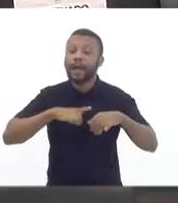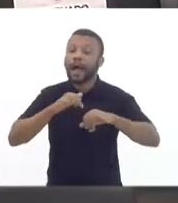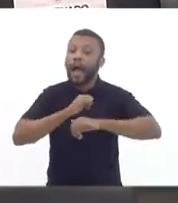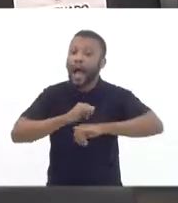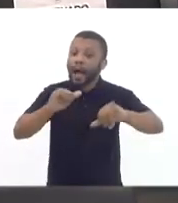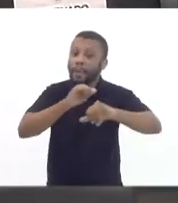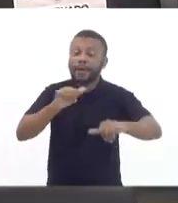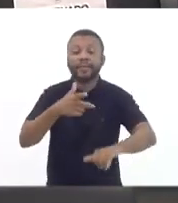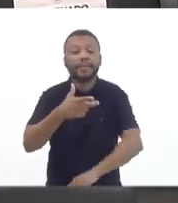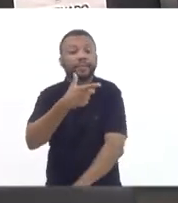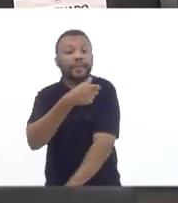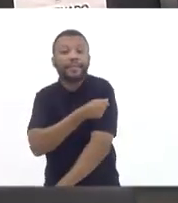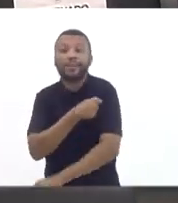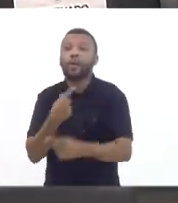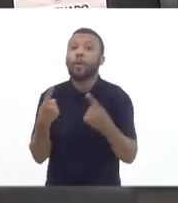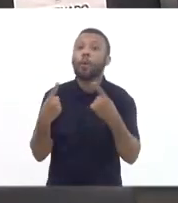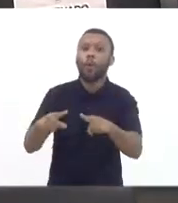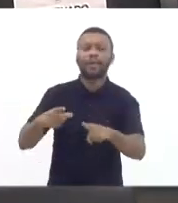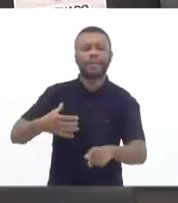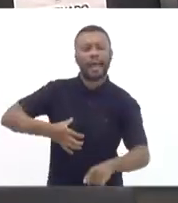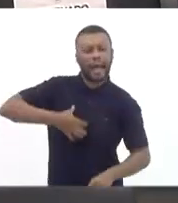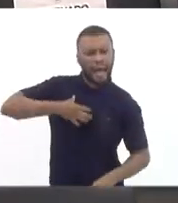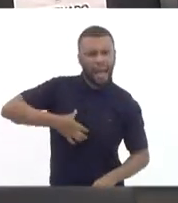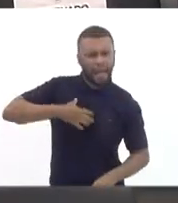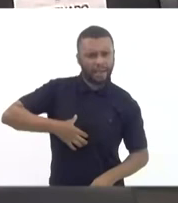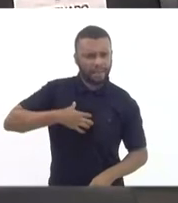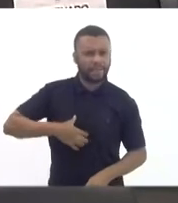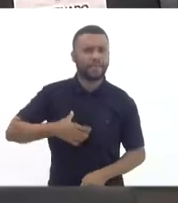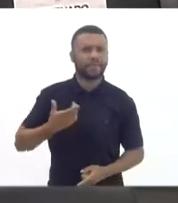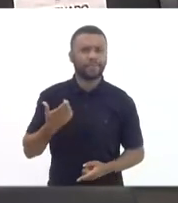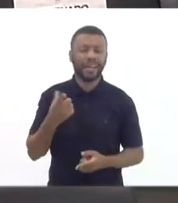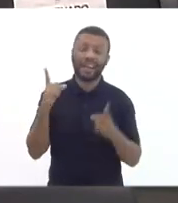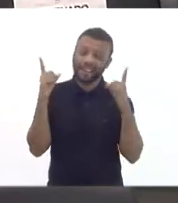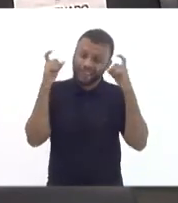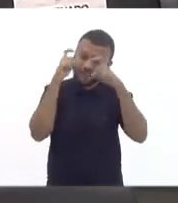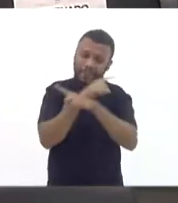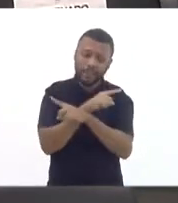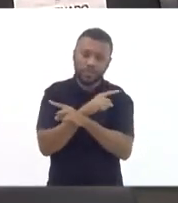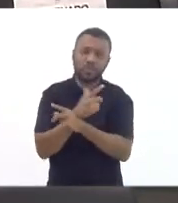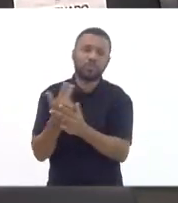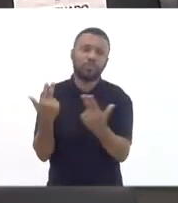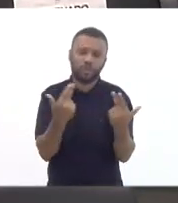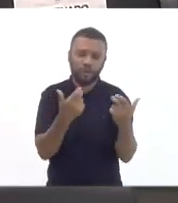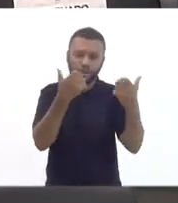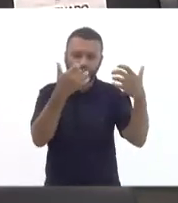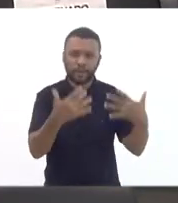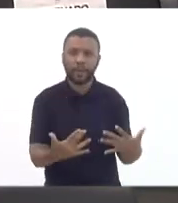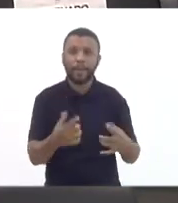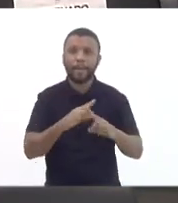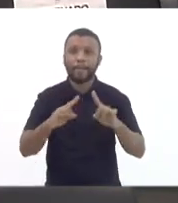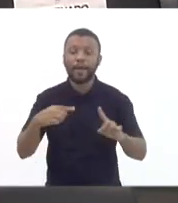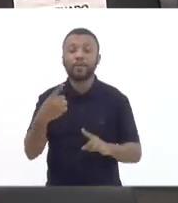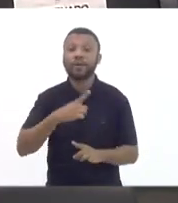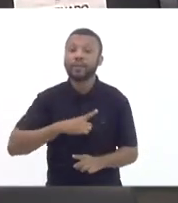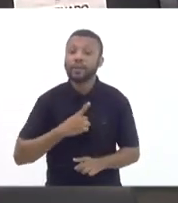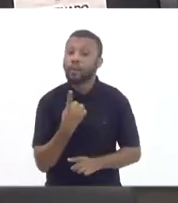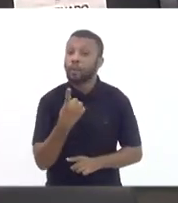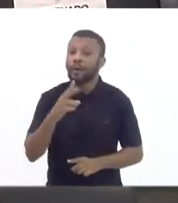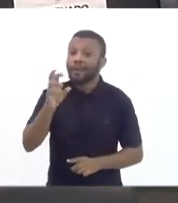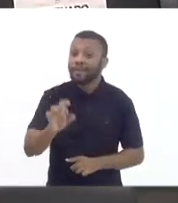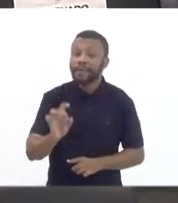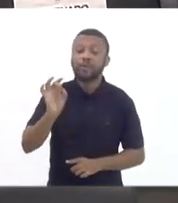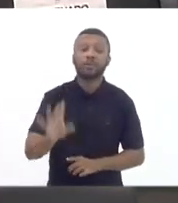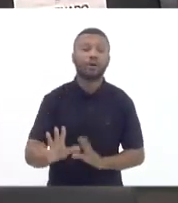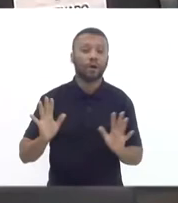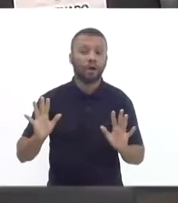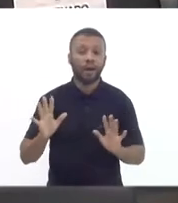antirrábica, eu sei que é o que o Vinícius falou, é difícil, mas se microchipar, o microchip é colocado uma vez só.